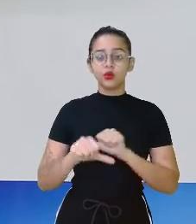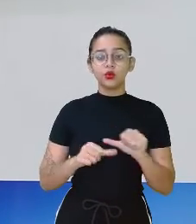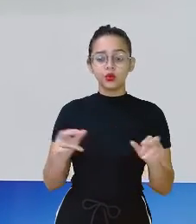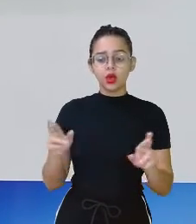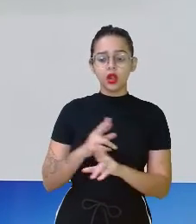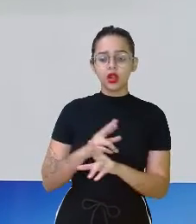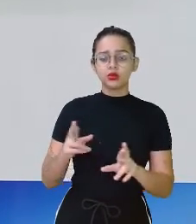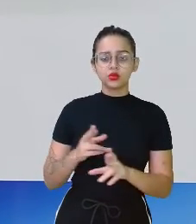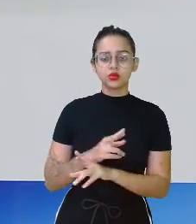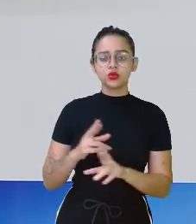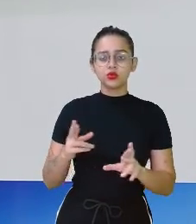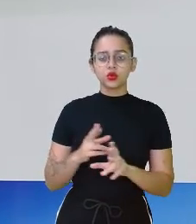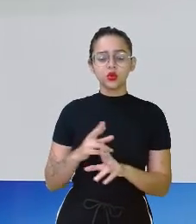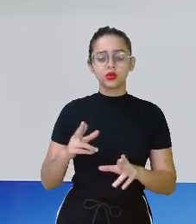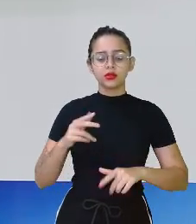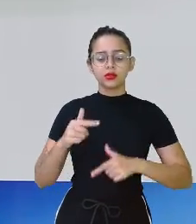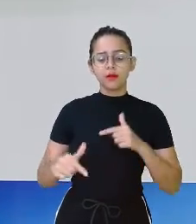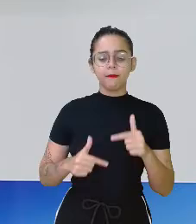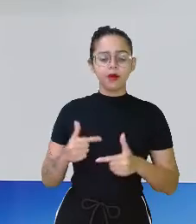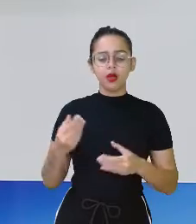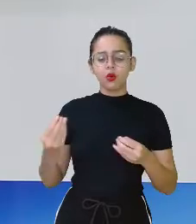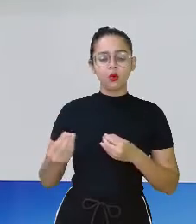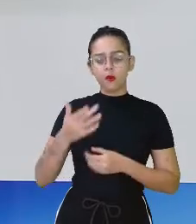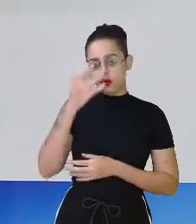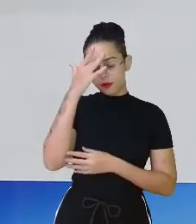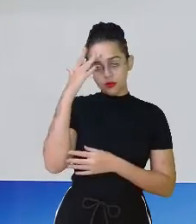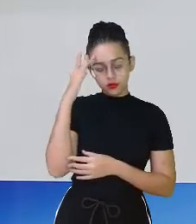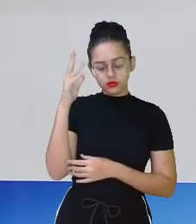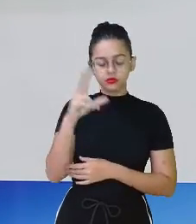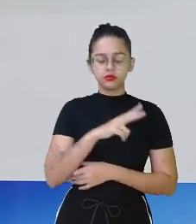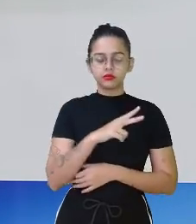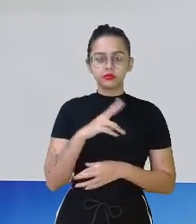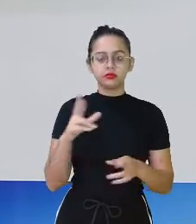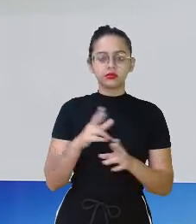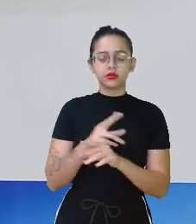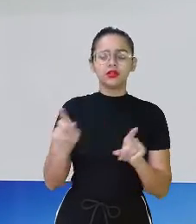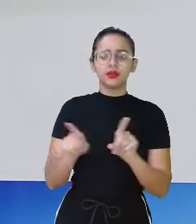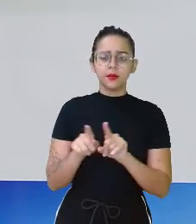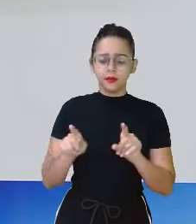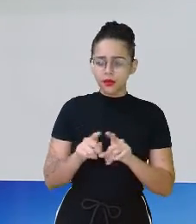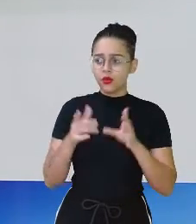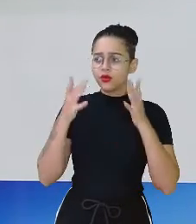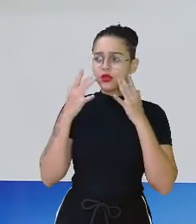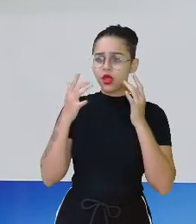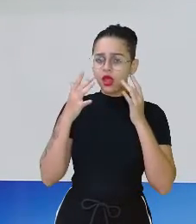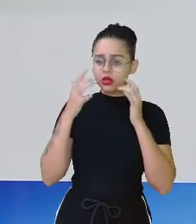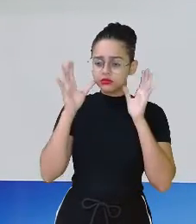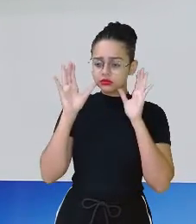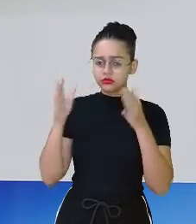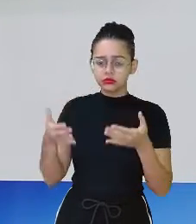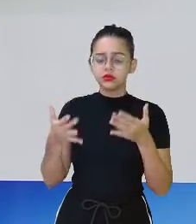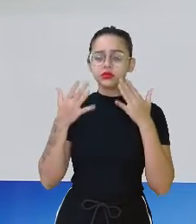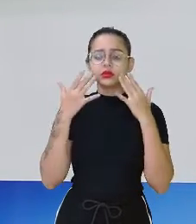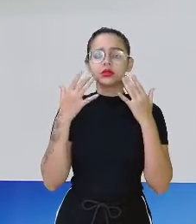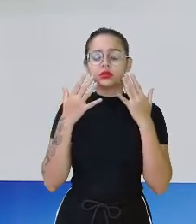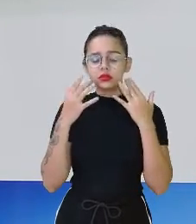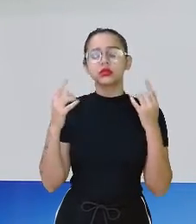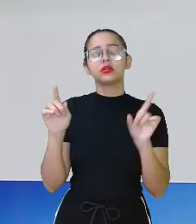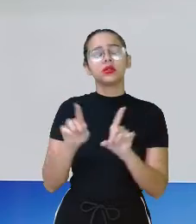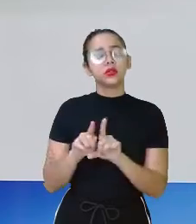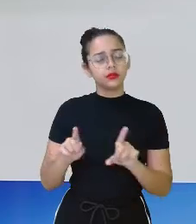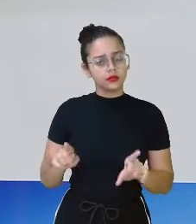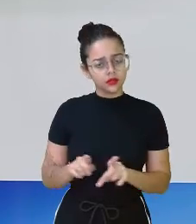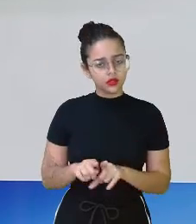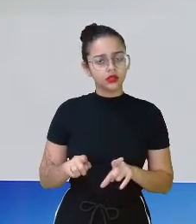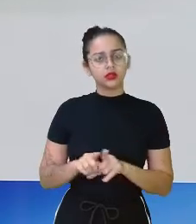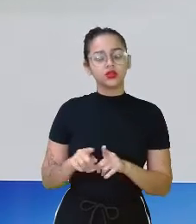de trabalho, mudou tudo. Então, o teatro, toda a arte, né, e especificamente o teatro, também